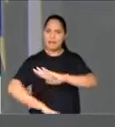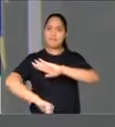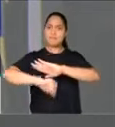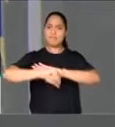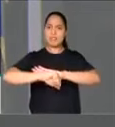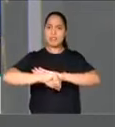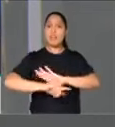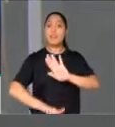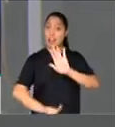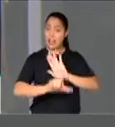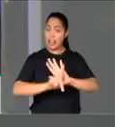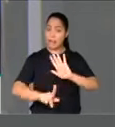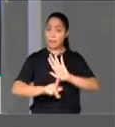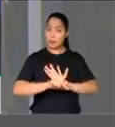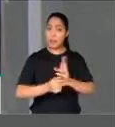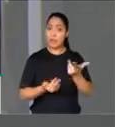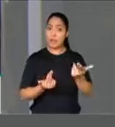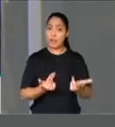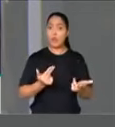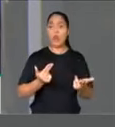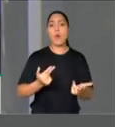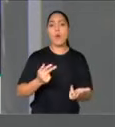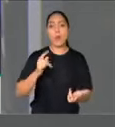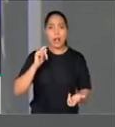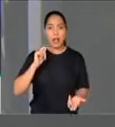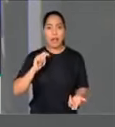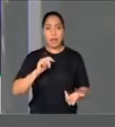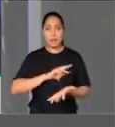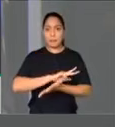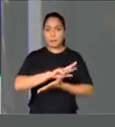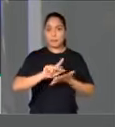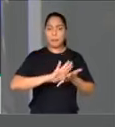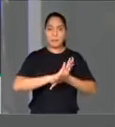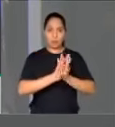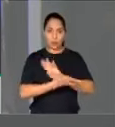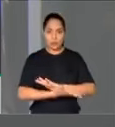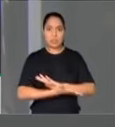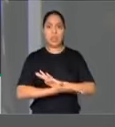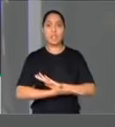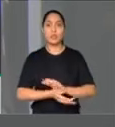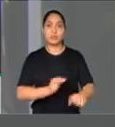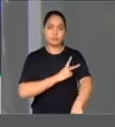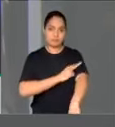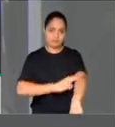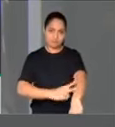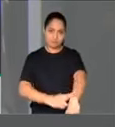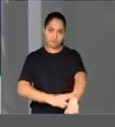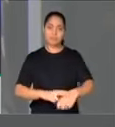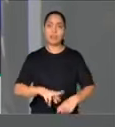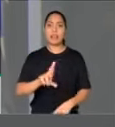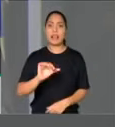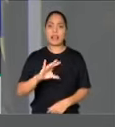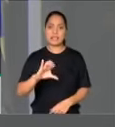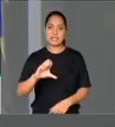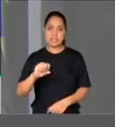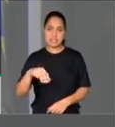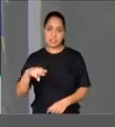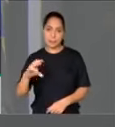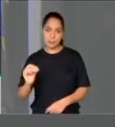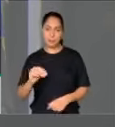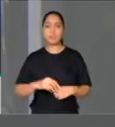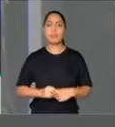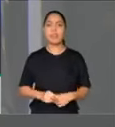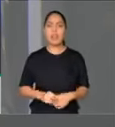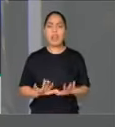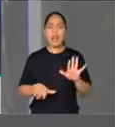do racismo. E essa frase, pessoal, foi difícil construir, mas eu gosto muito dela. A omissão do legislador